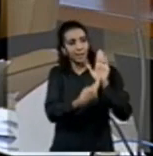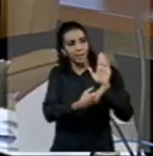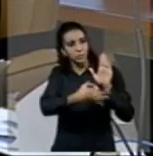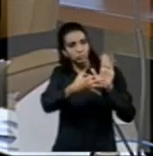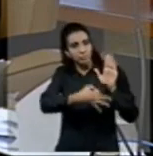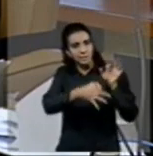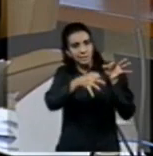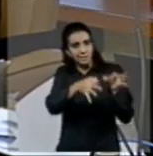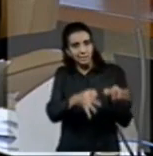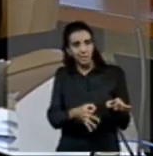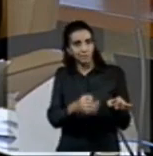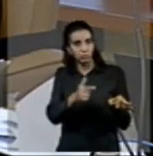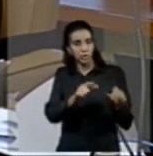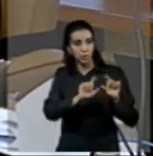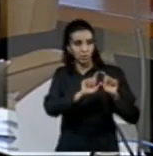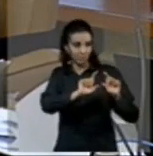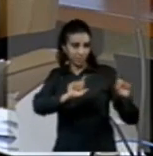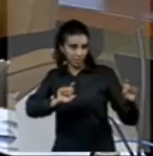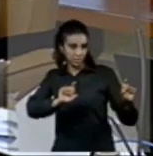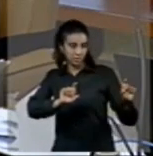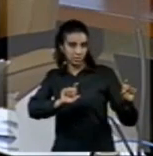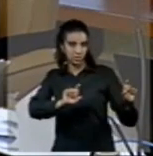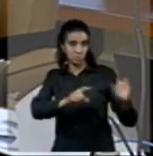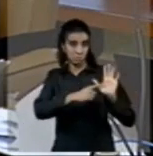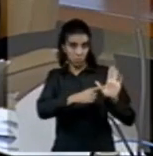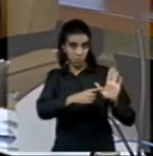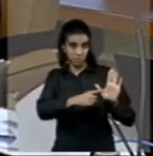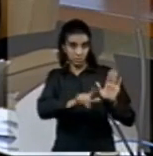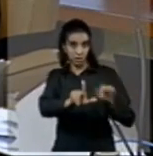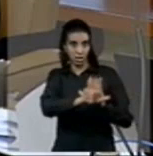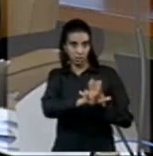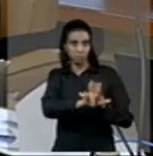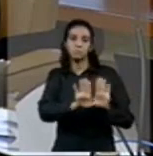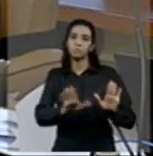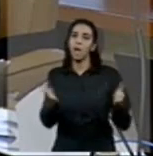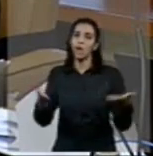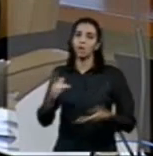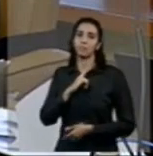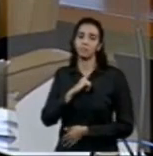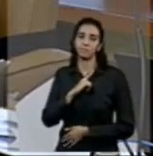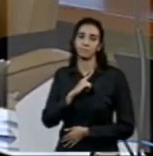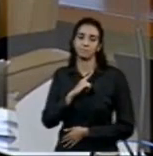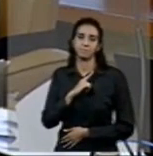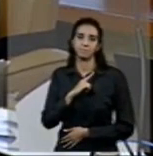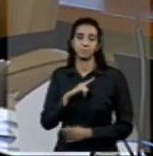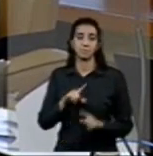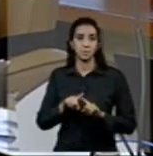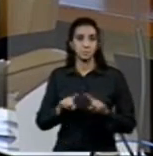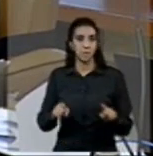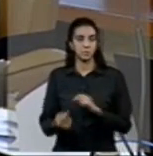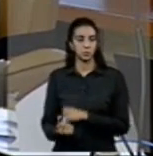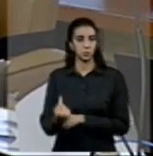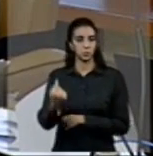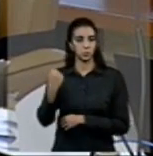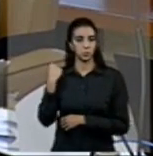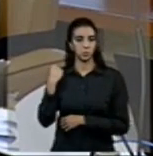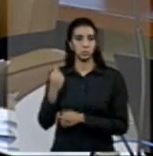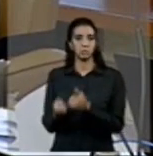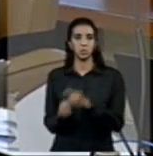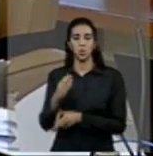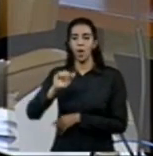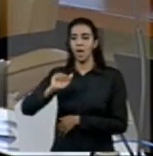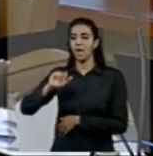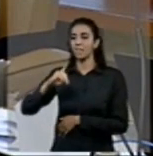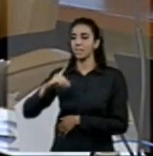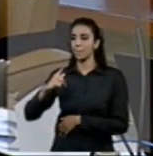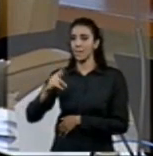jurídico um enunciado legal expresso, agora há, mas ao tempo da propositura da DPF não